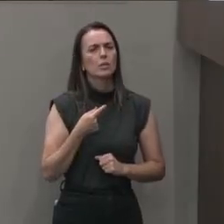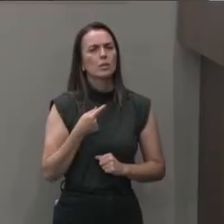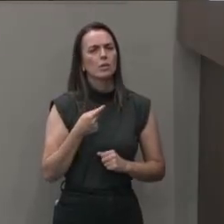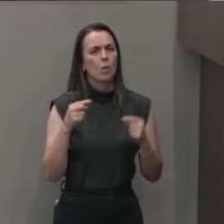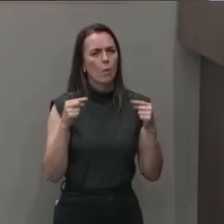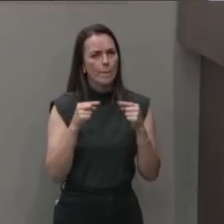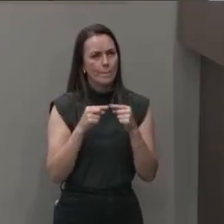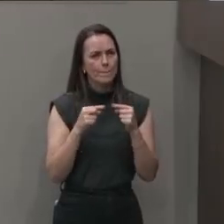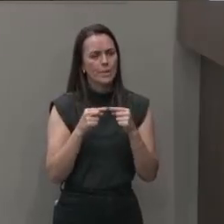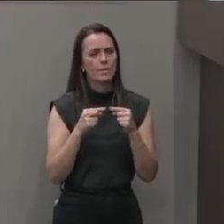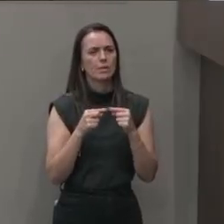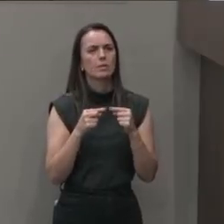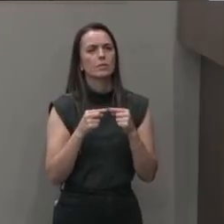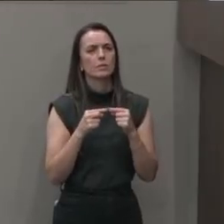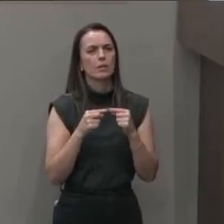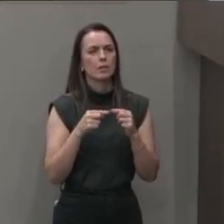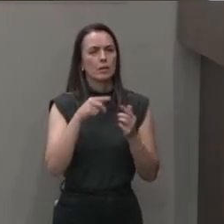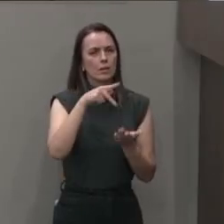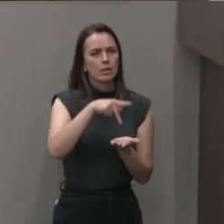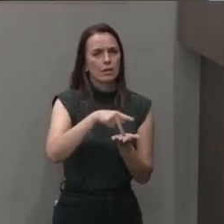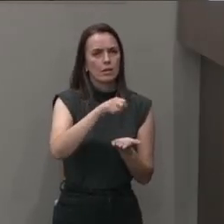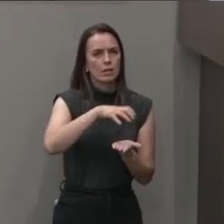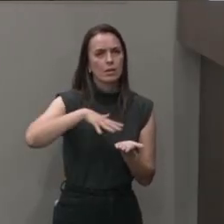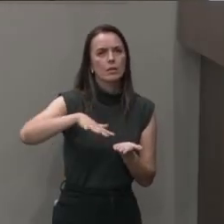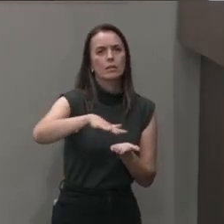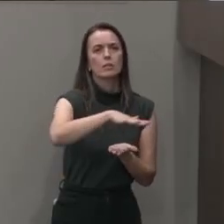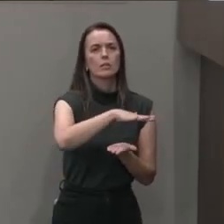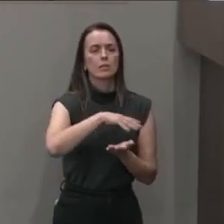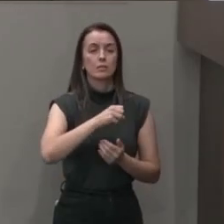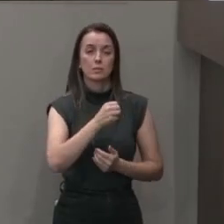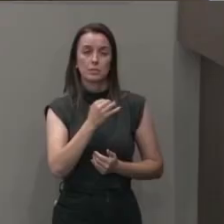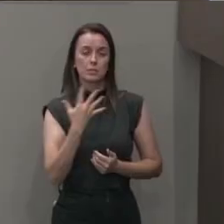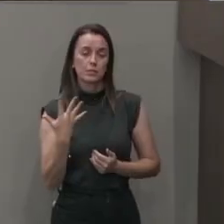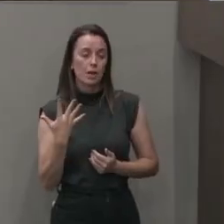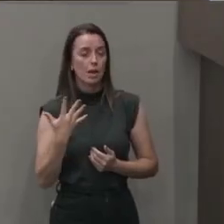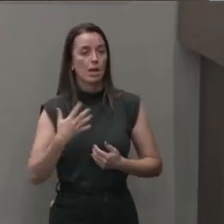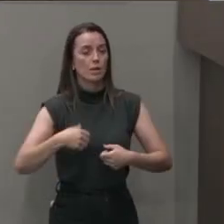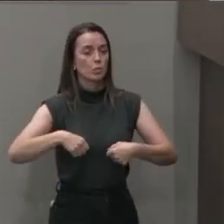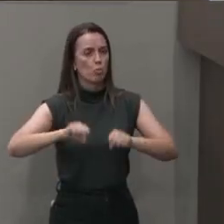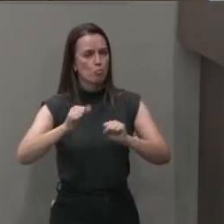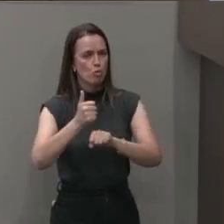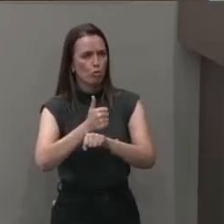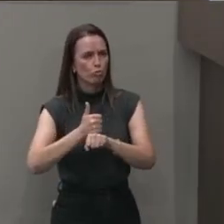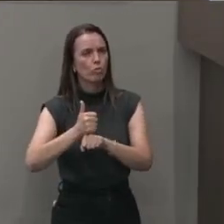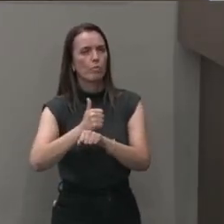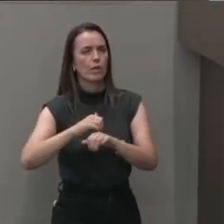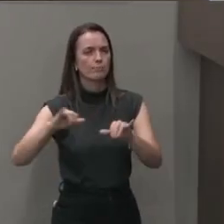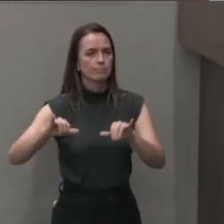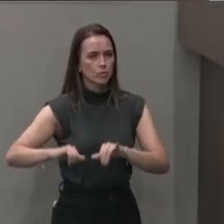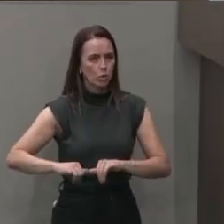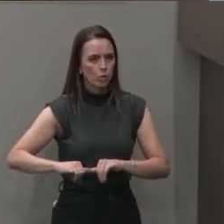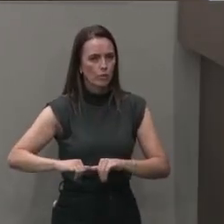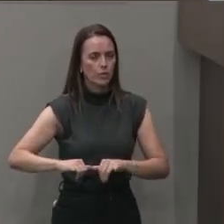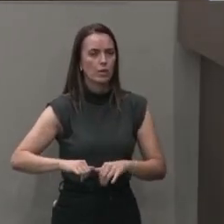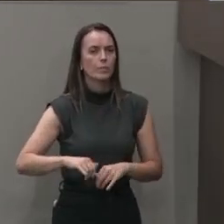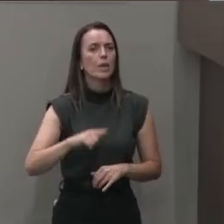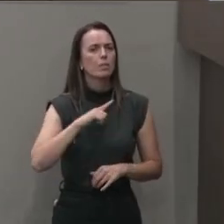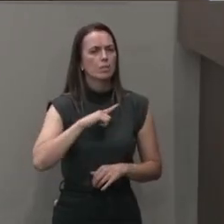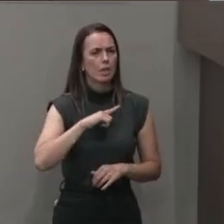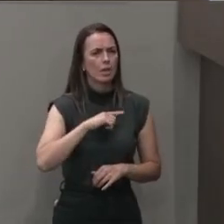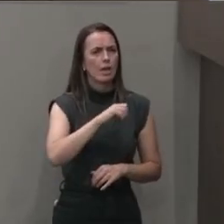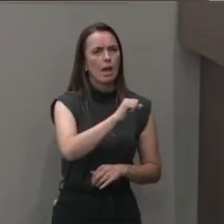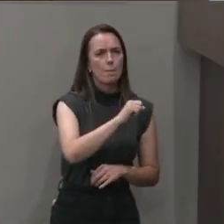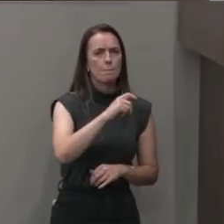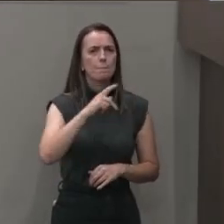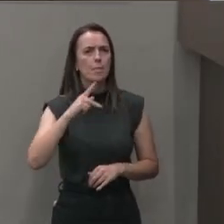que muitos motoboys vivem, né? A gente sabe que os aplicativos já têm algumas regras quanto a isso, né? Eu, de fato, eu tive uma